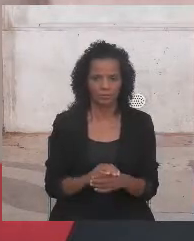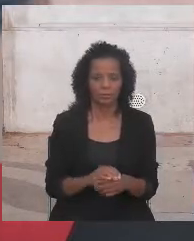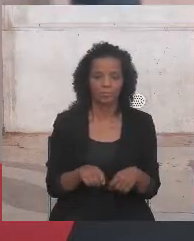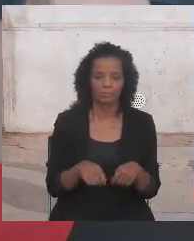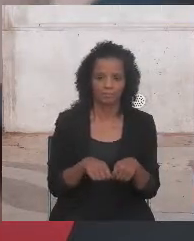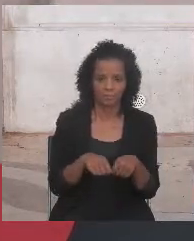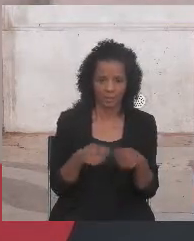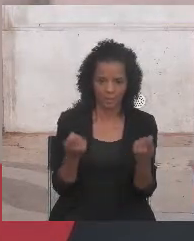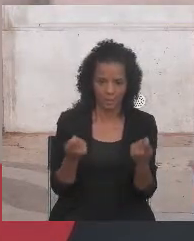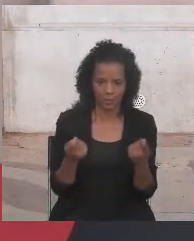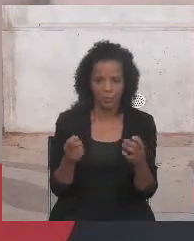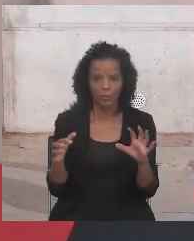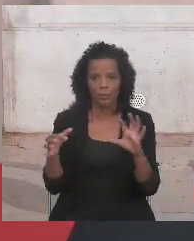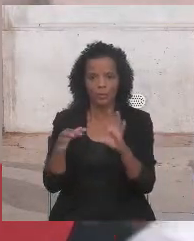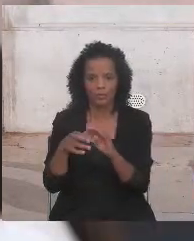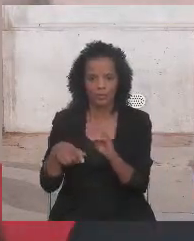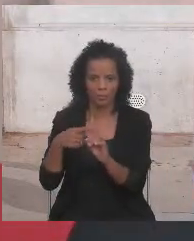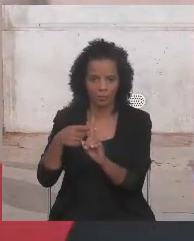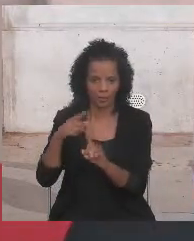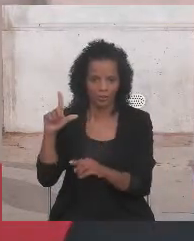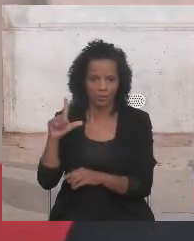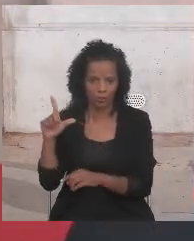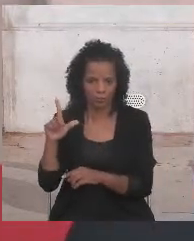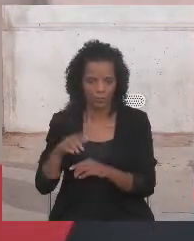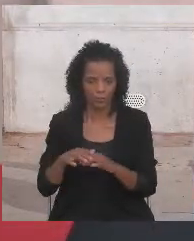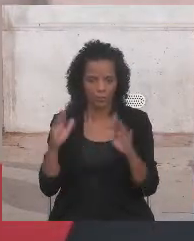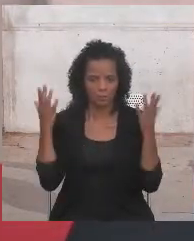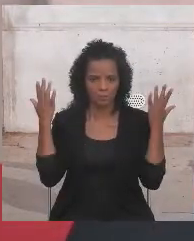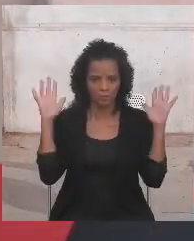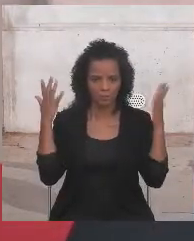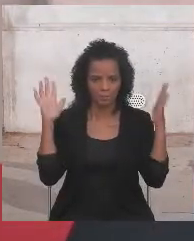da Coligação Mais Lisboa.